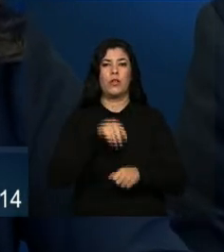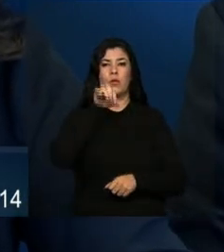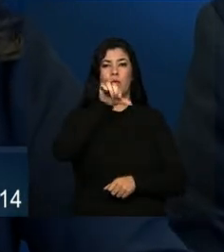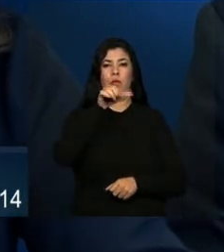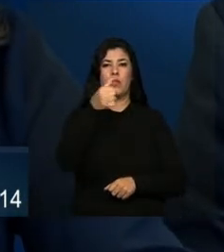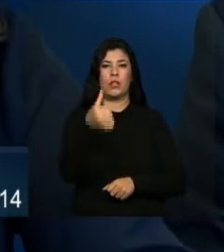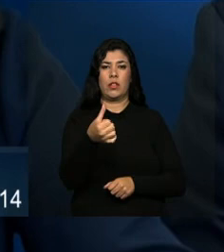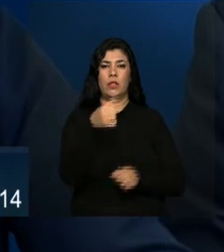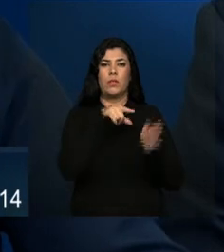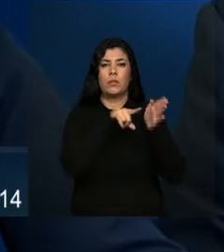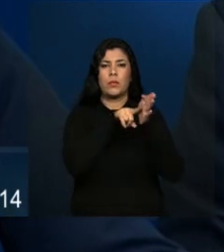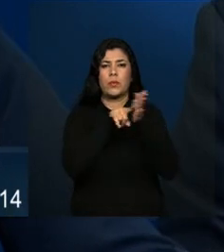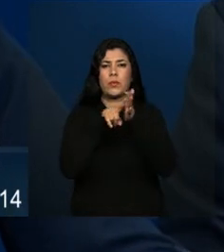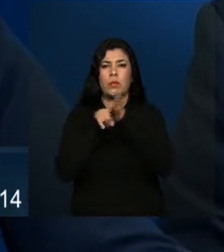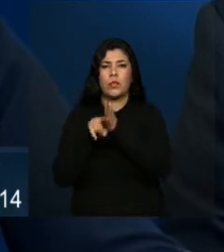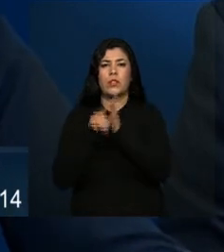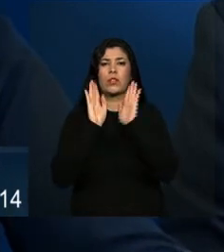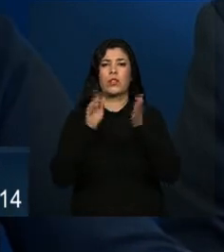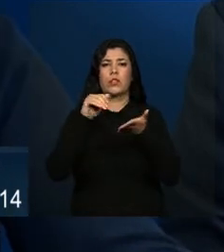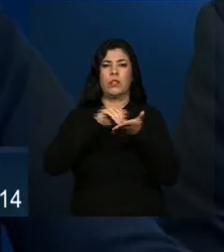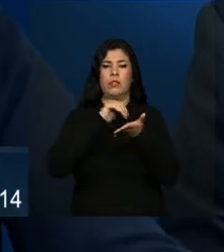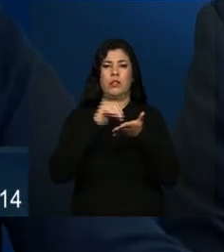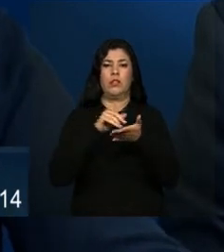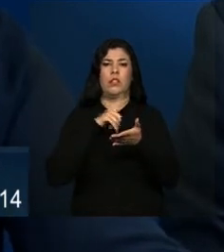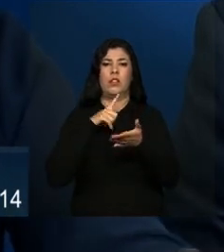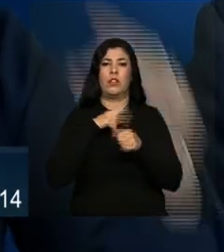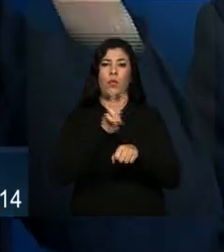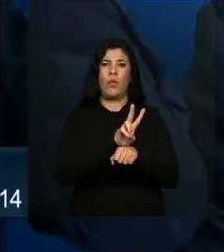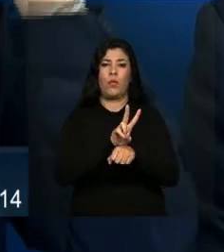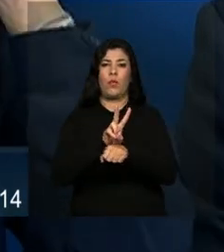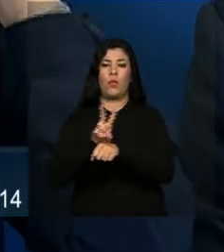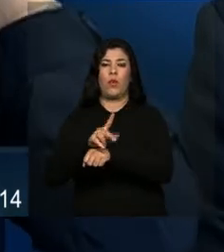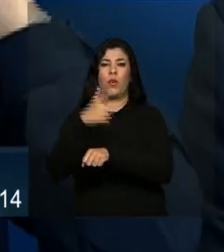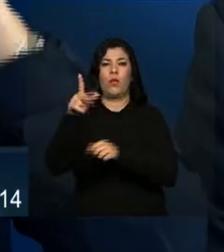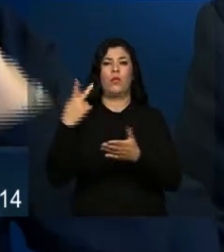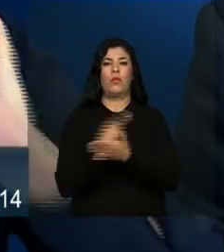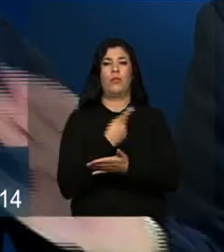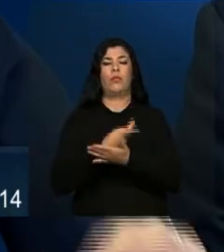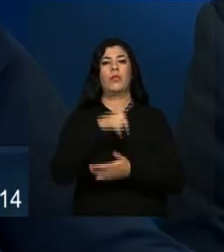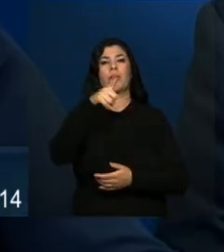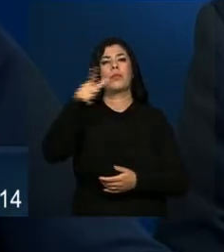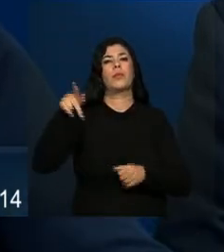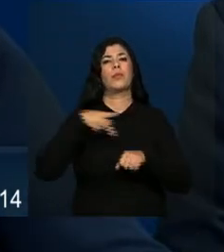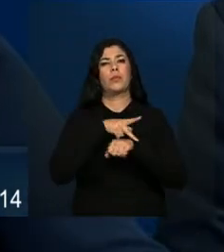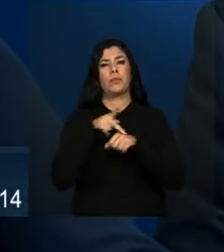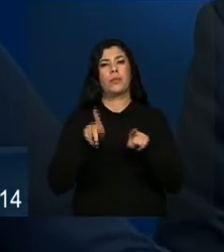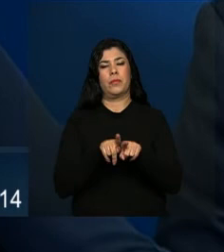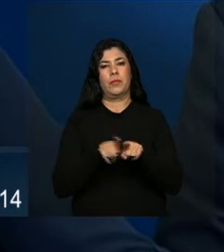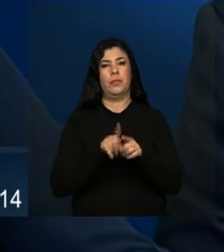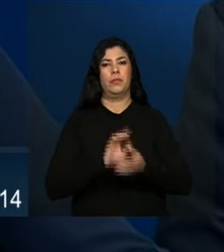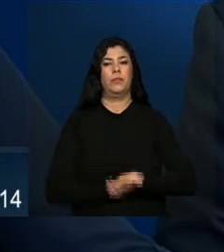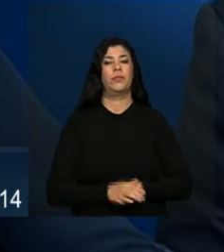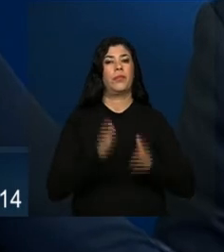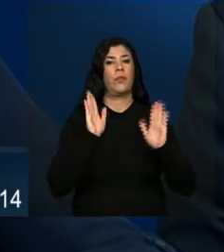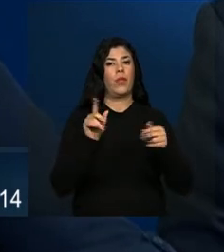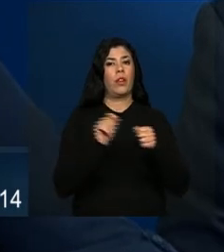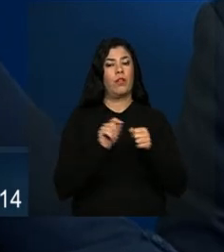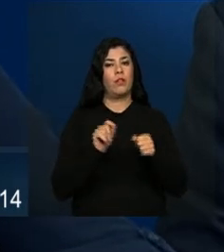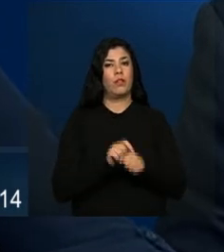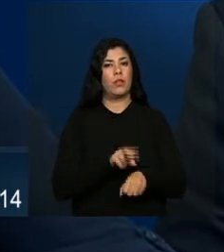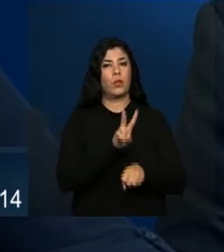a secretaria trabalhou vieram com base no monitoramento dessas redes internacionais e nós monitoramos